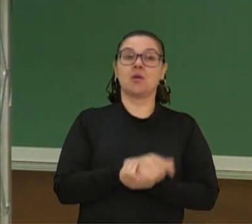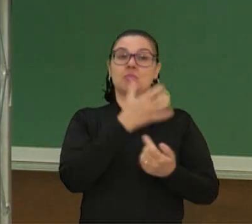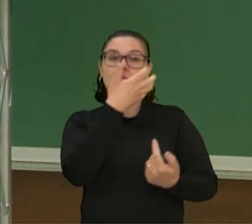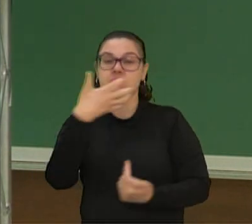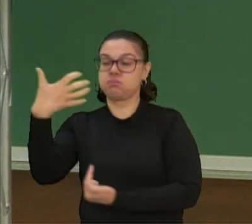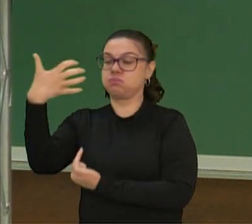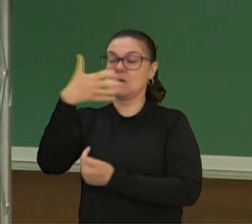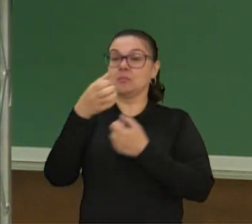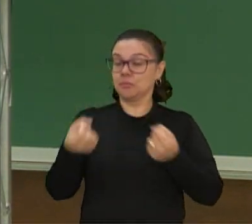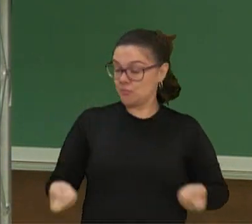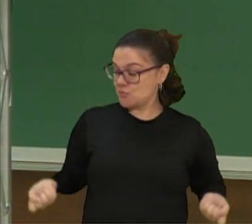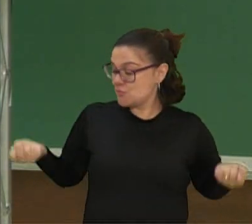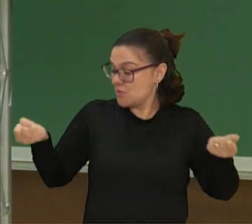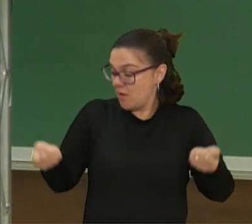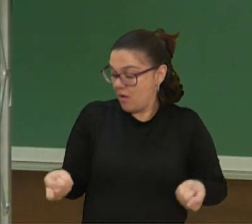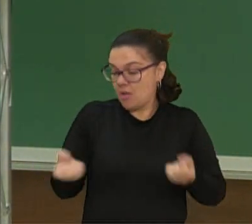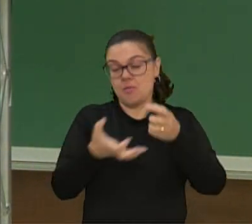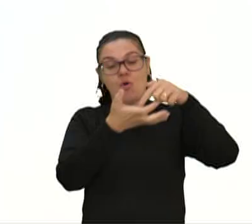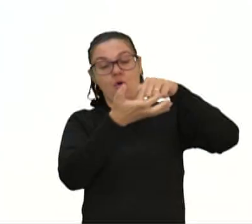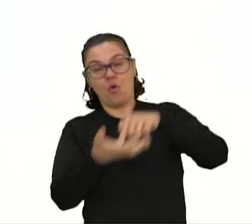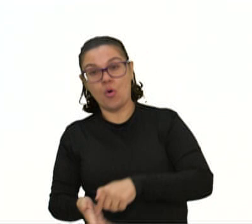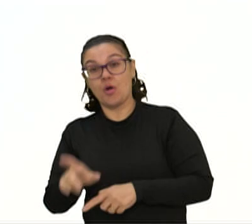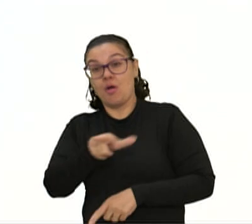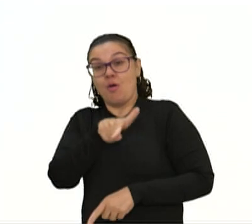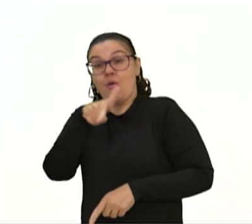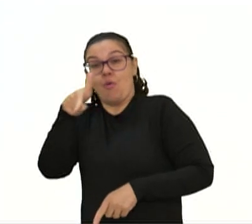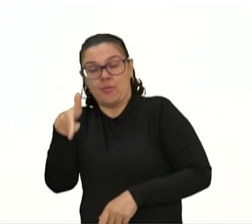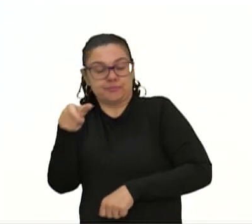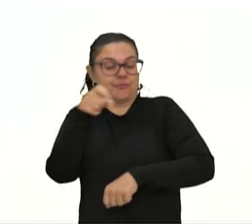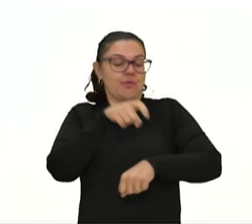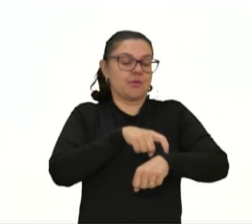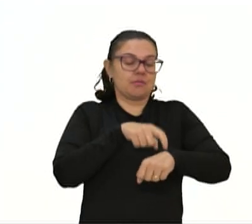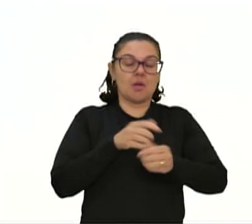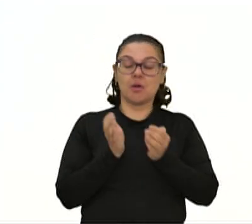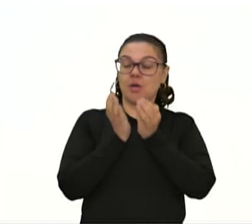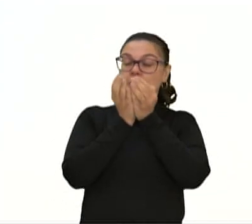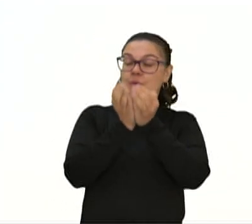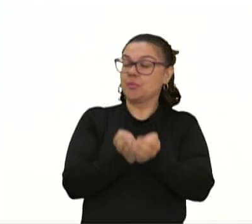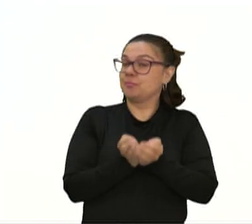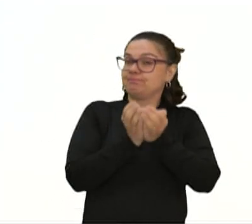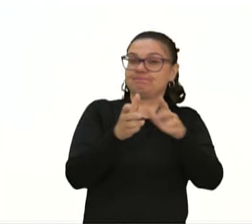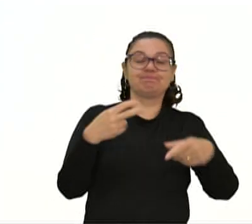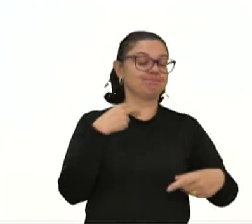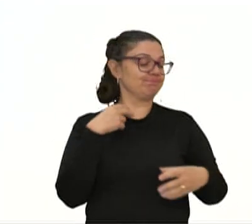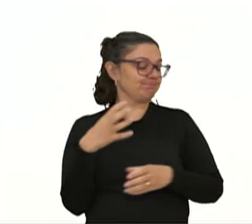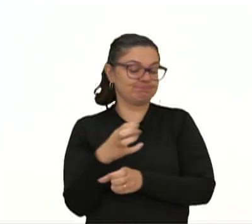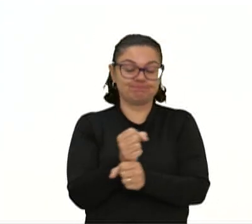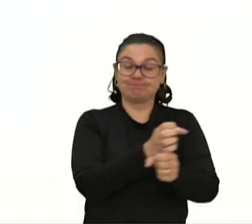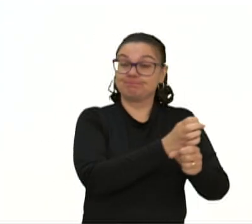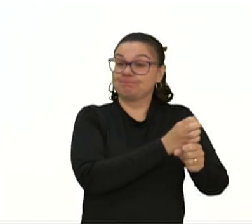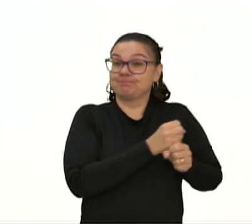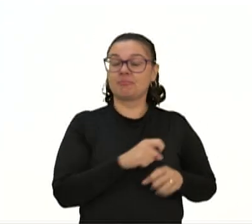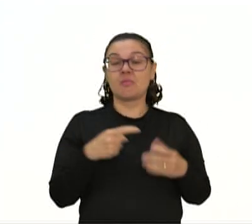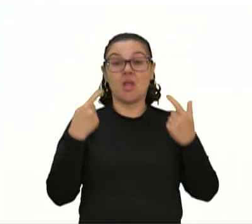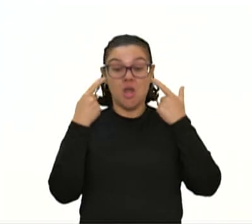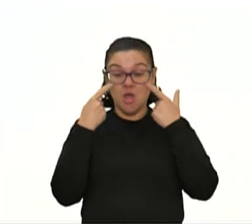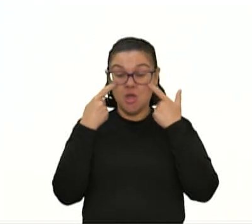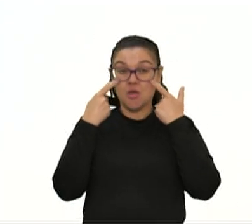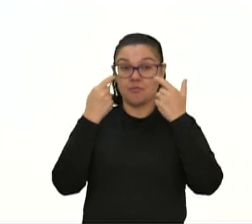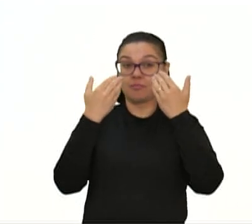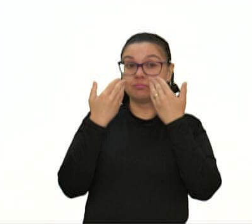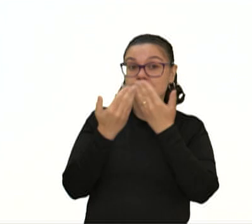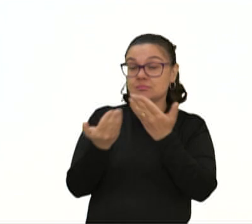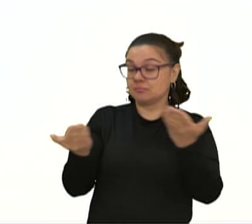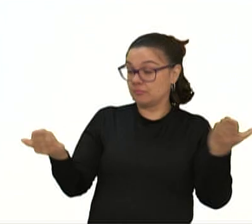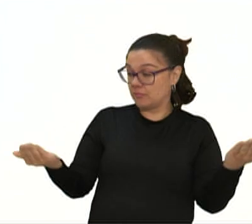velas, muitos remos, âncora é outro falar, tempo que navegaremos não se pode calcular. Vimos as Pleiades,